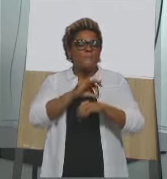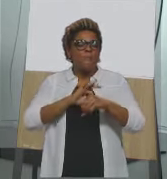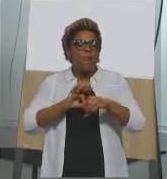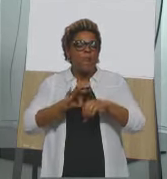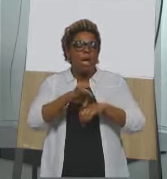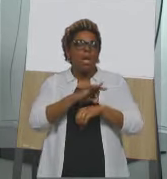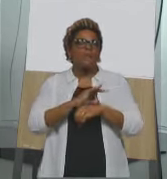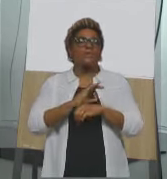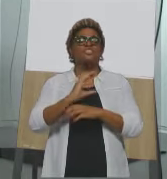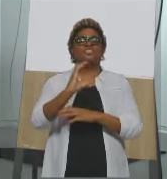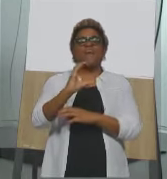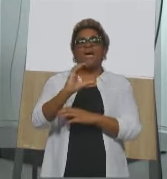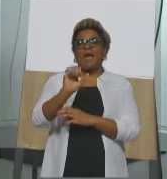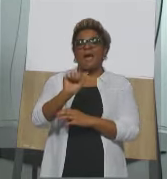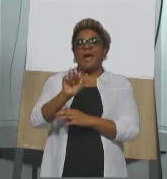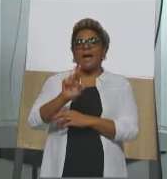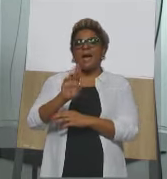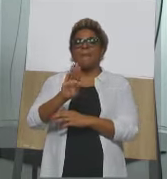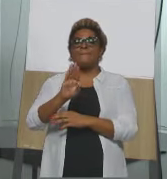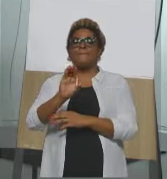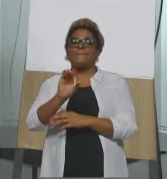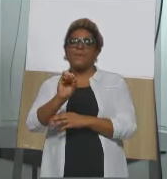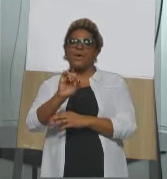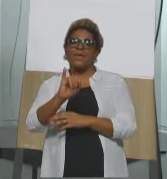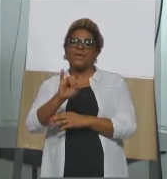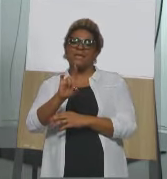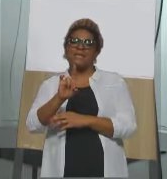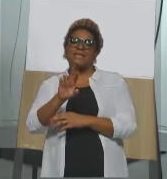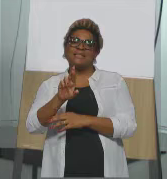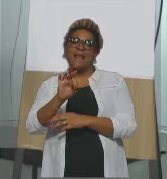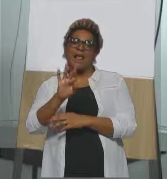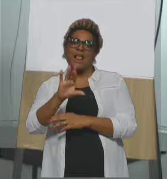boca. Então, é importante que